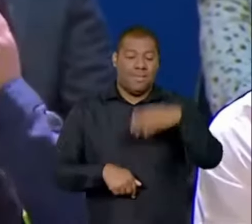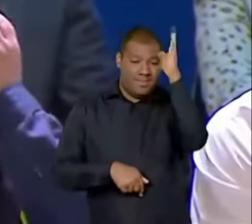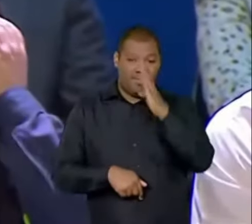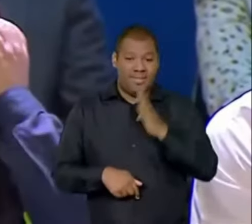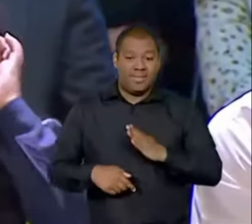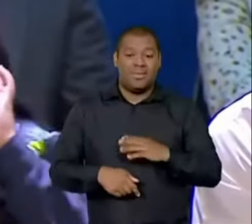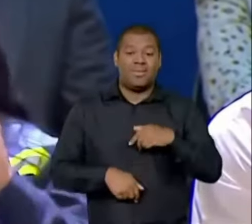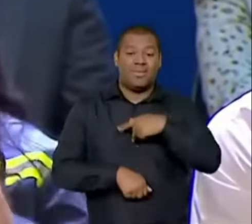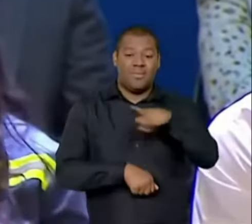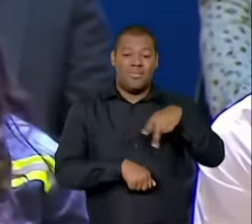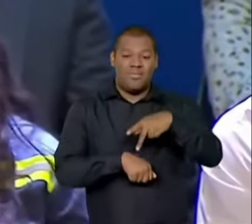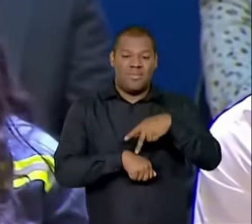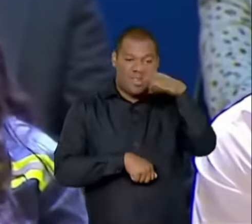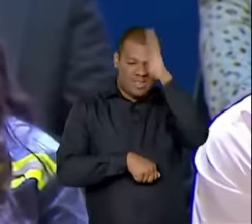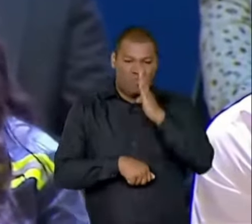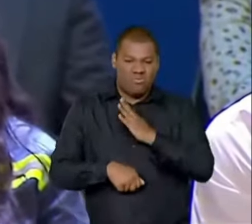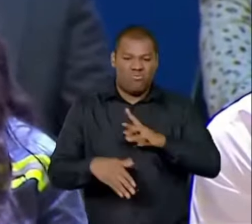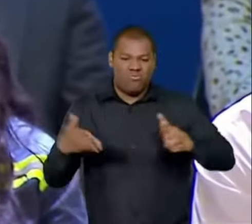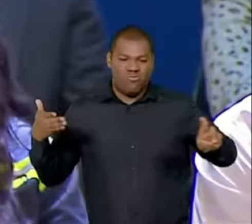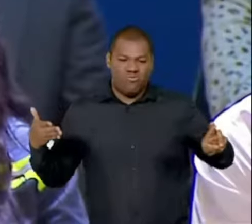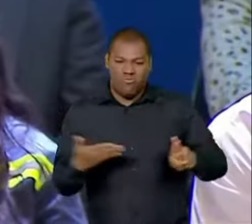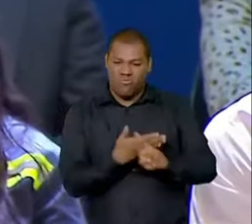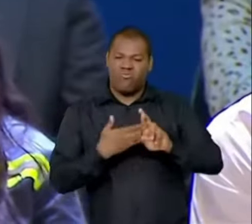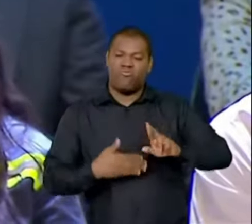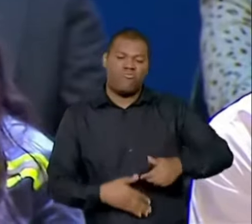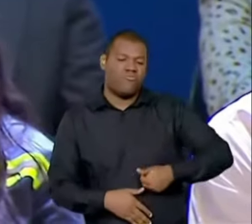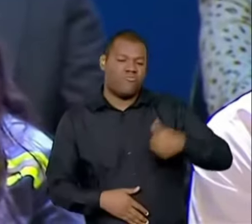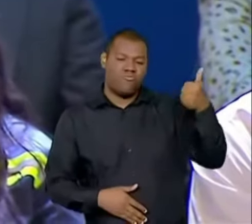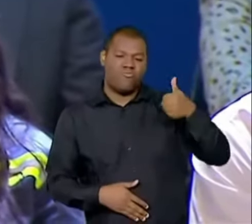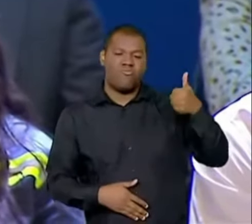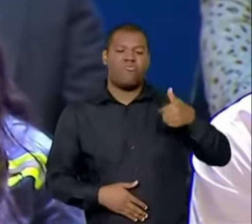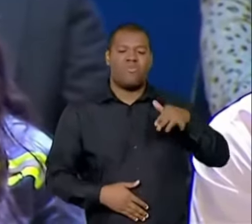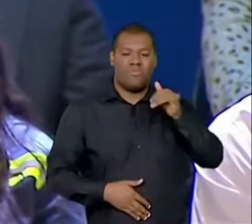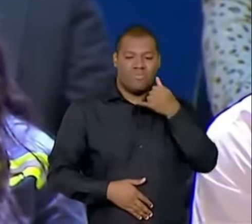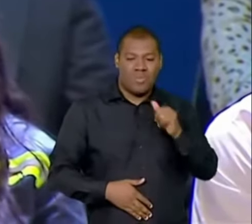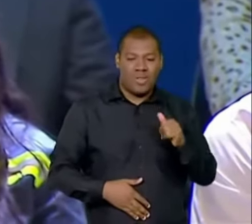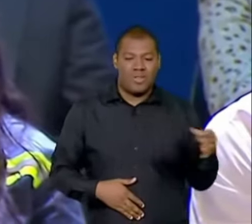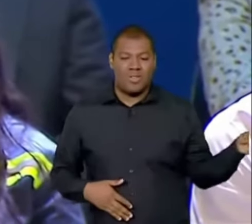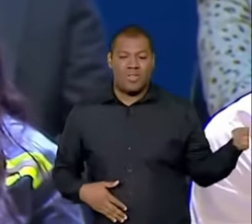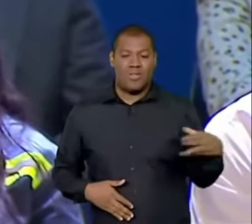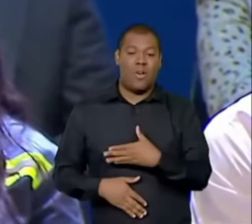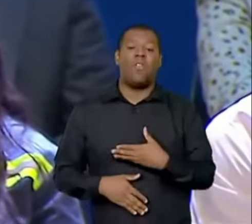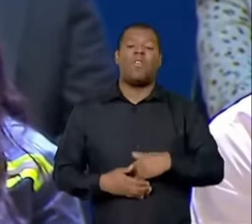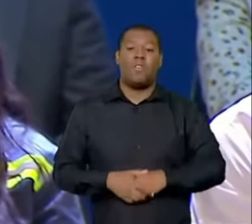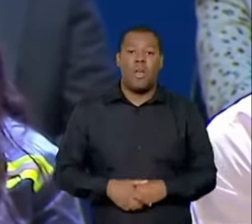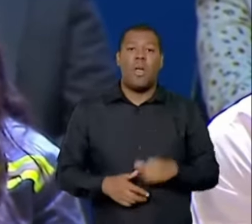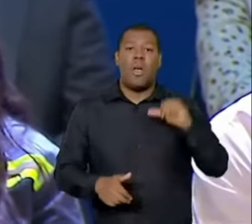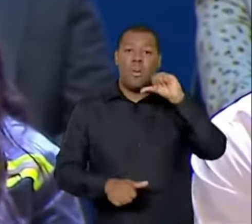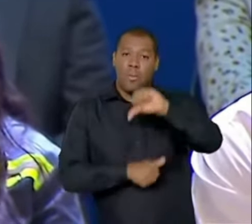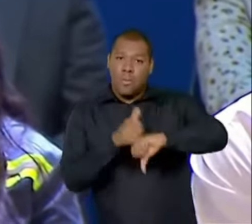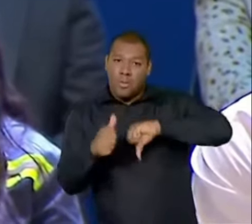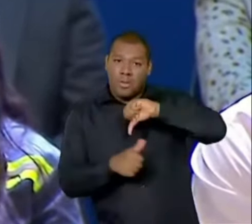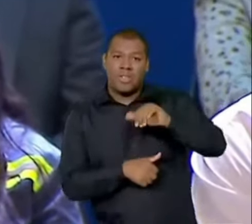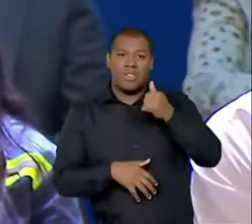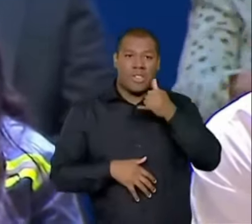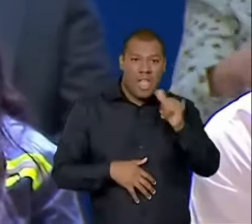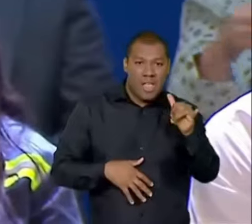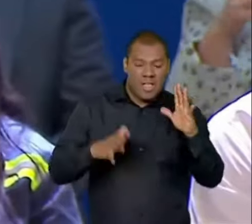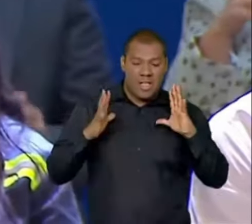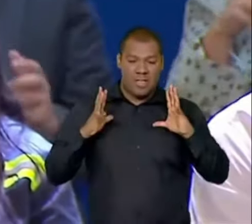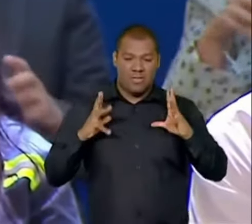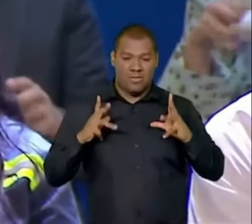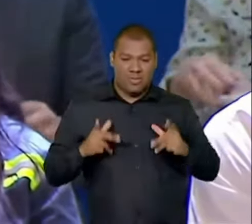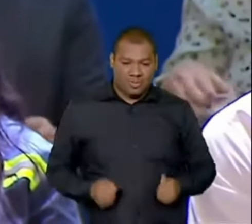será um país imbatível nesse momento em que a gente discute transição energética, que a gente discute a questão